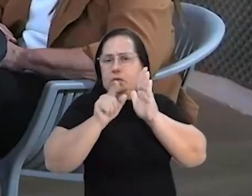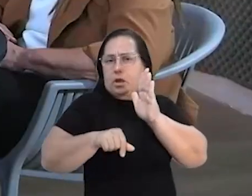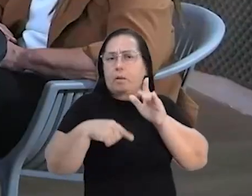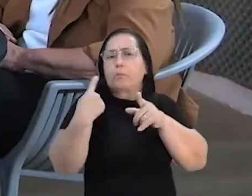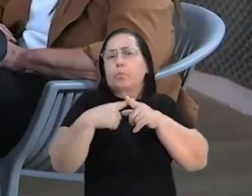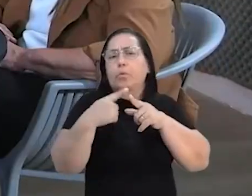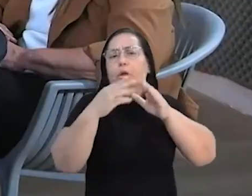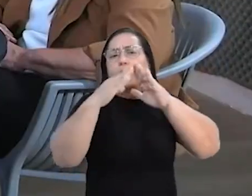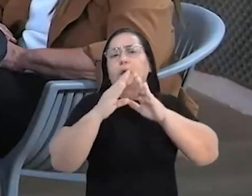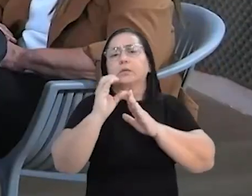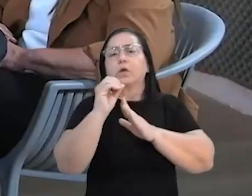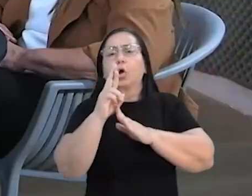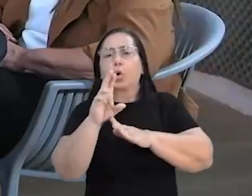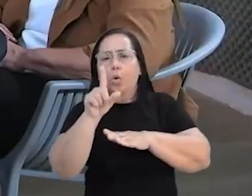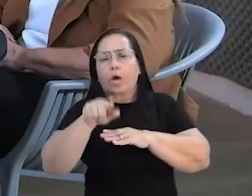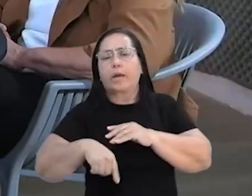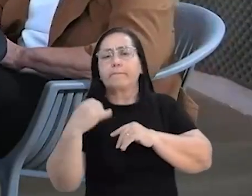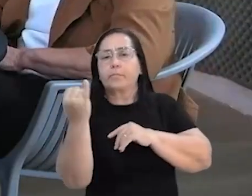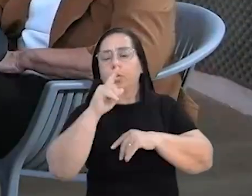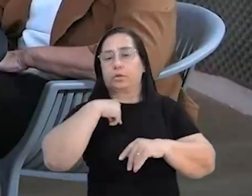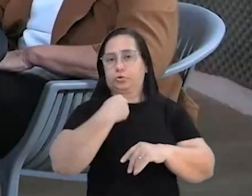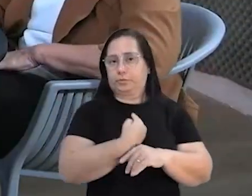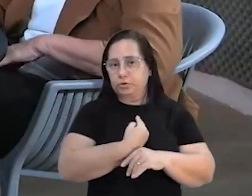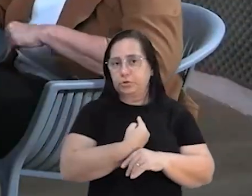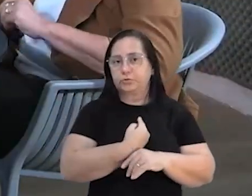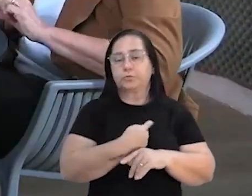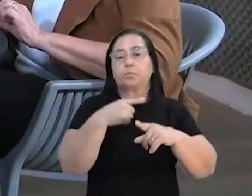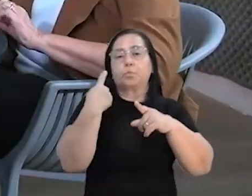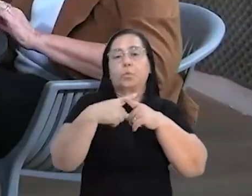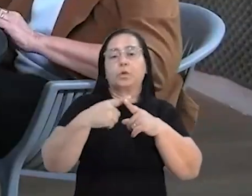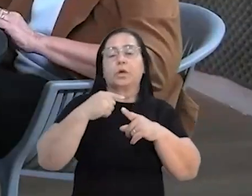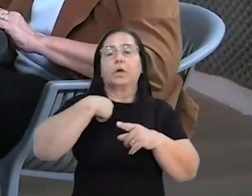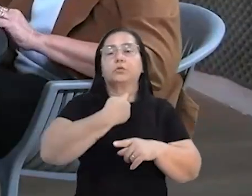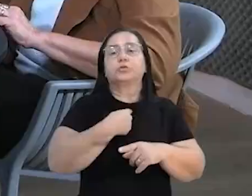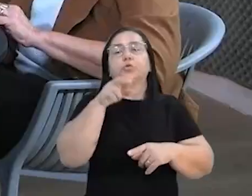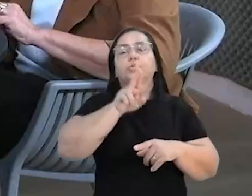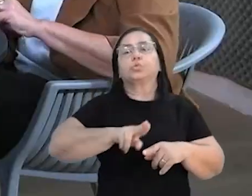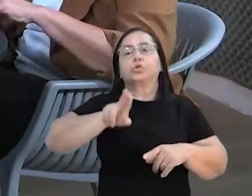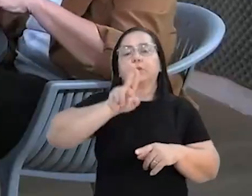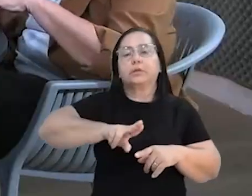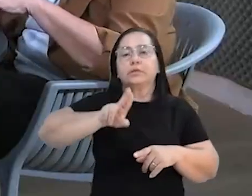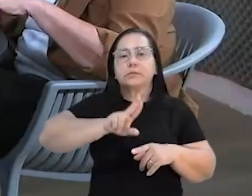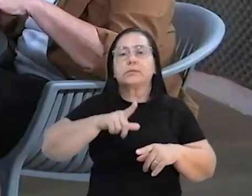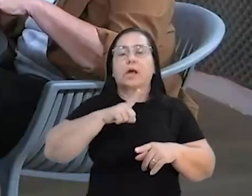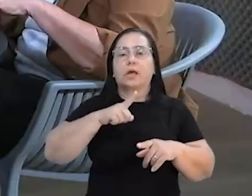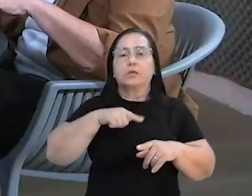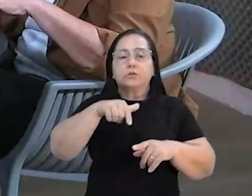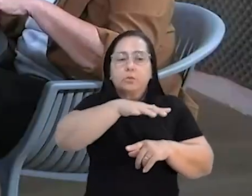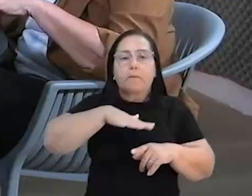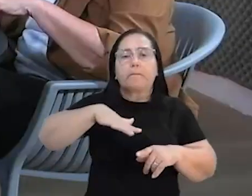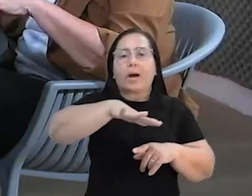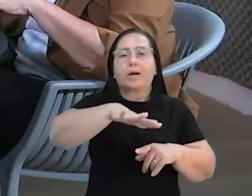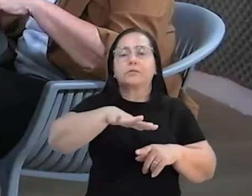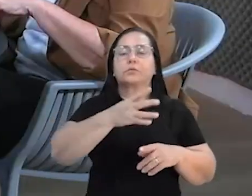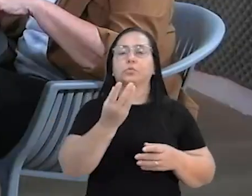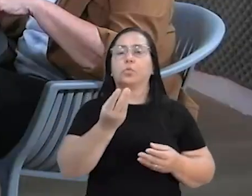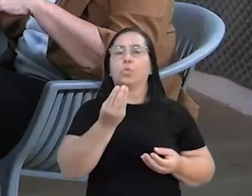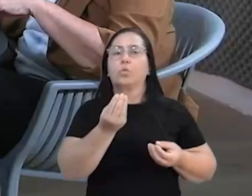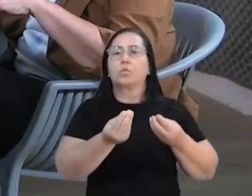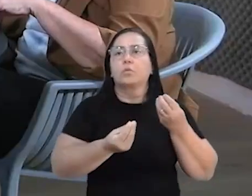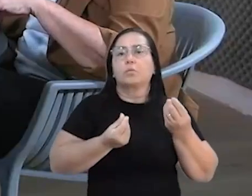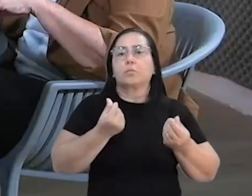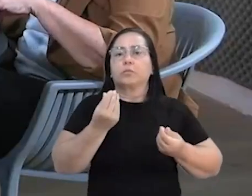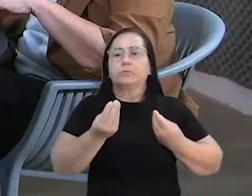que a Casa Cor é importante para a gente? Porque a gente utiliza esse espaço como